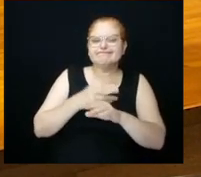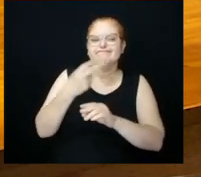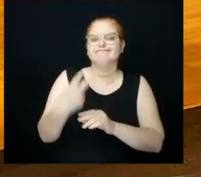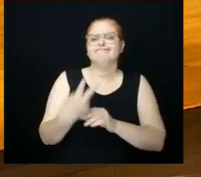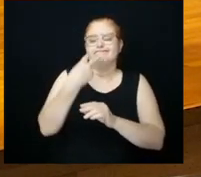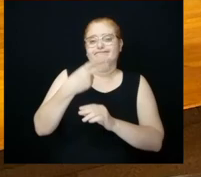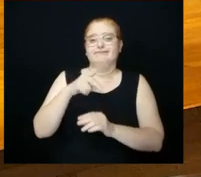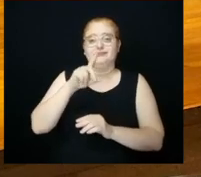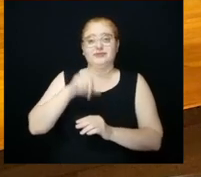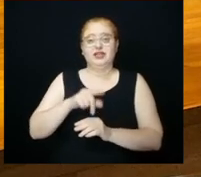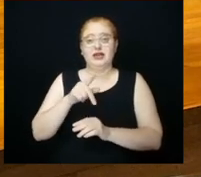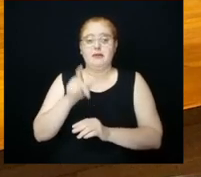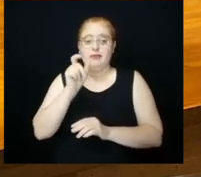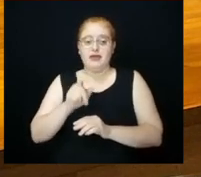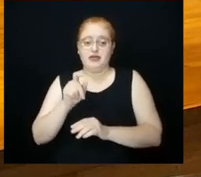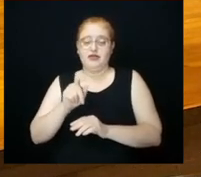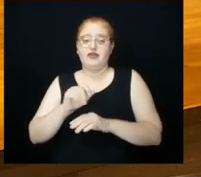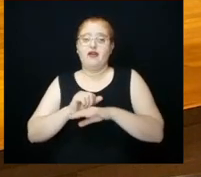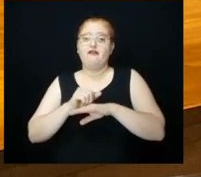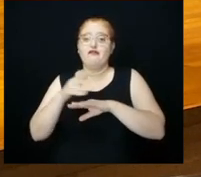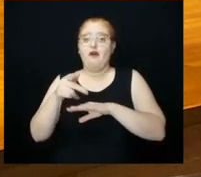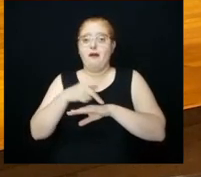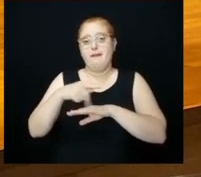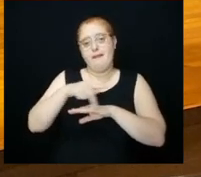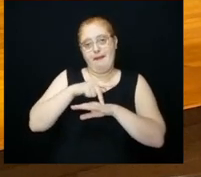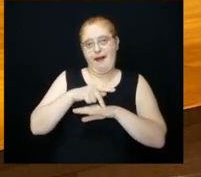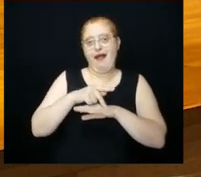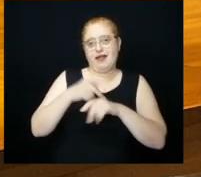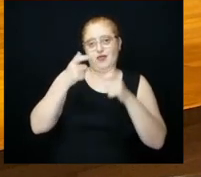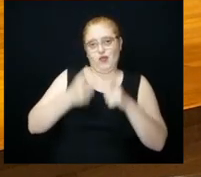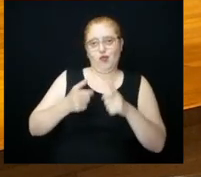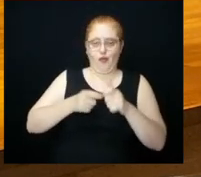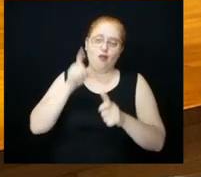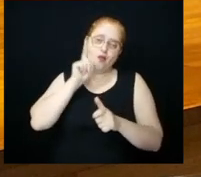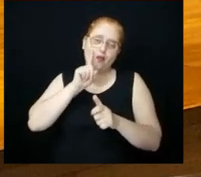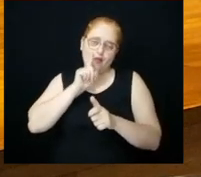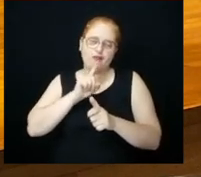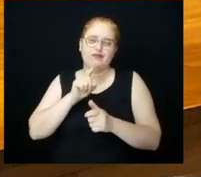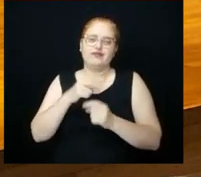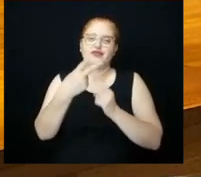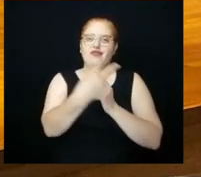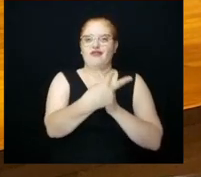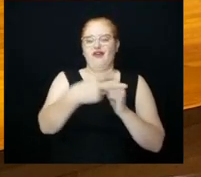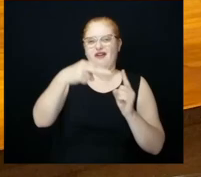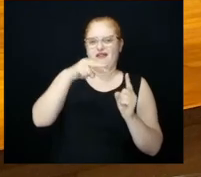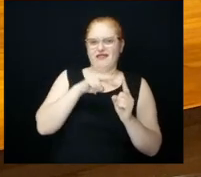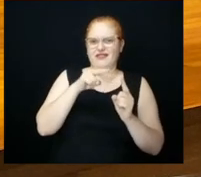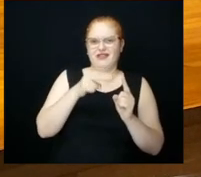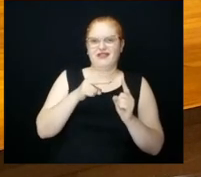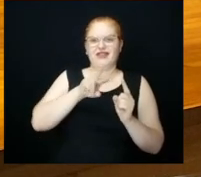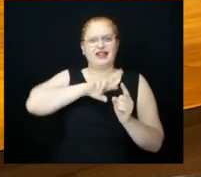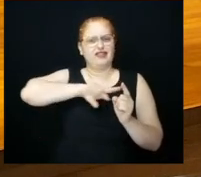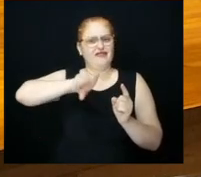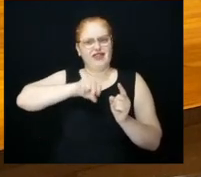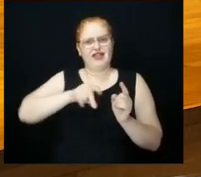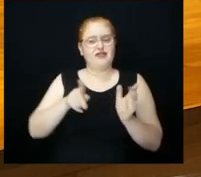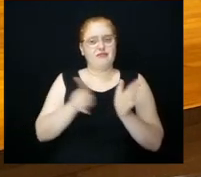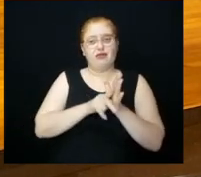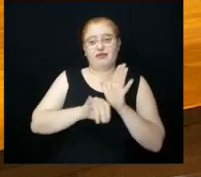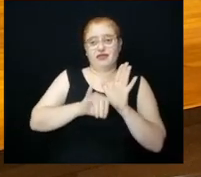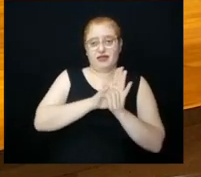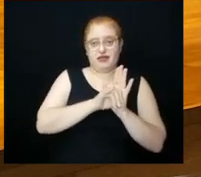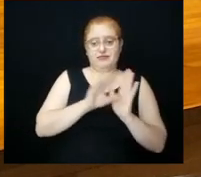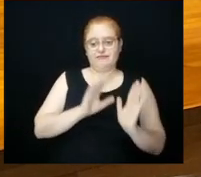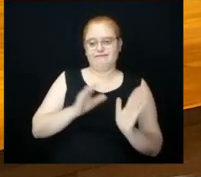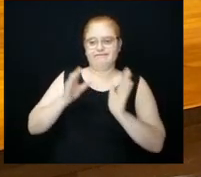uma estrangeira, né, naquele lugar, com uma visão que não é aquela com a qual ela se identifica. Por outro lado,